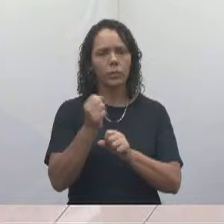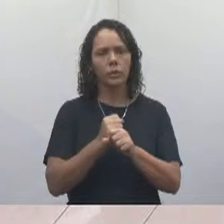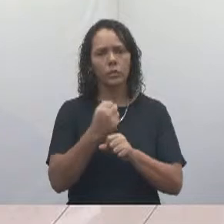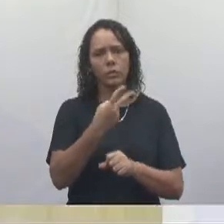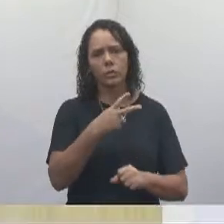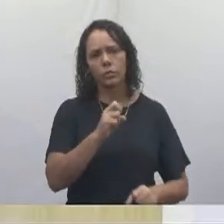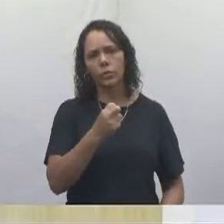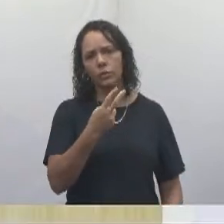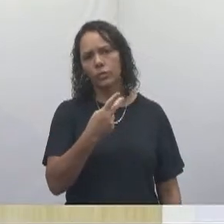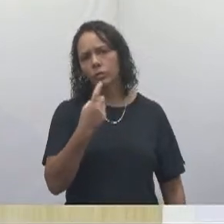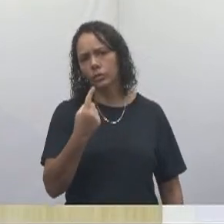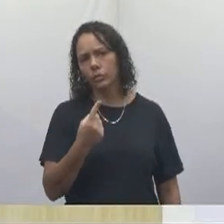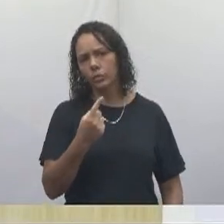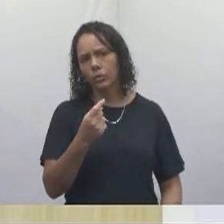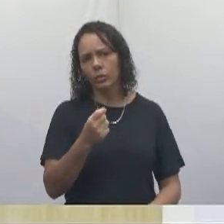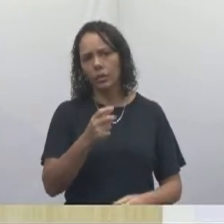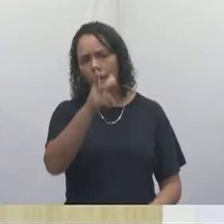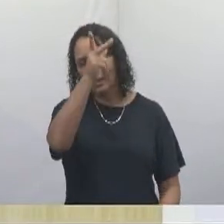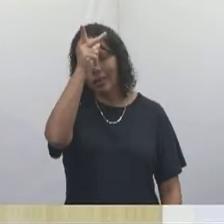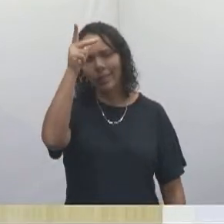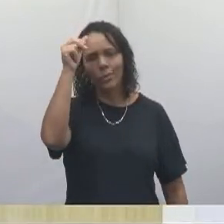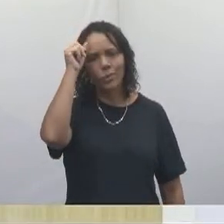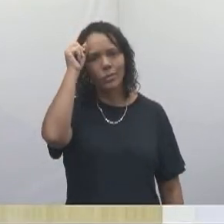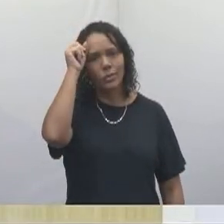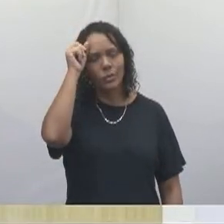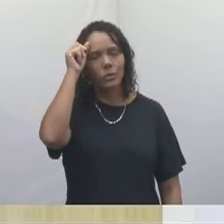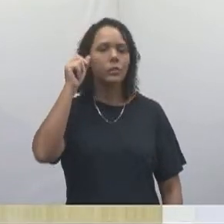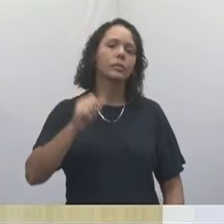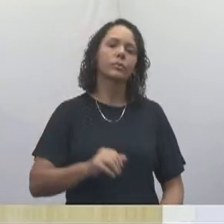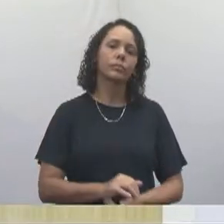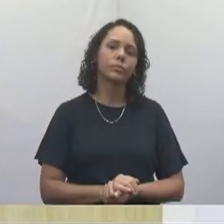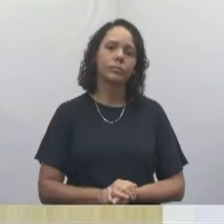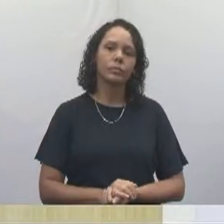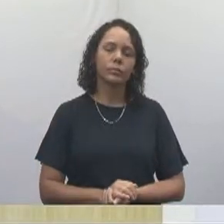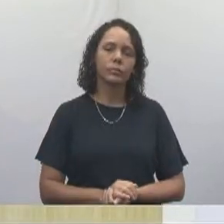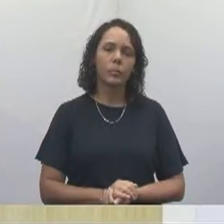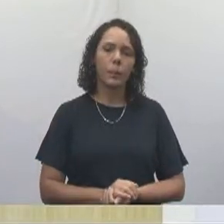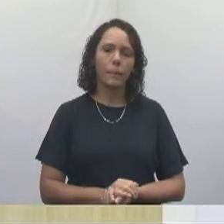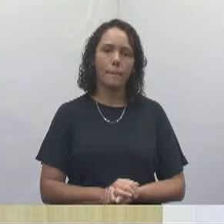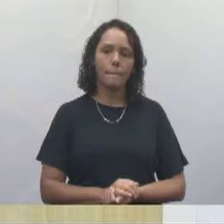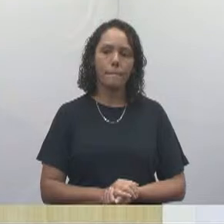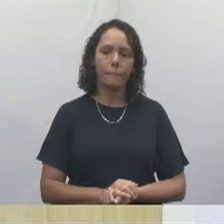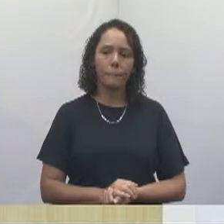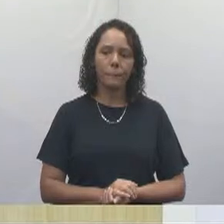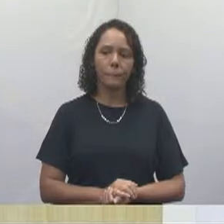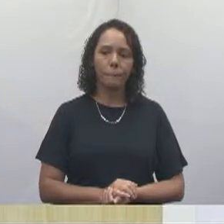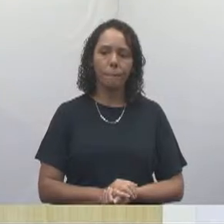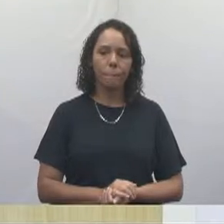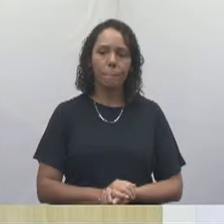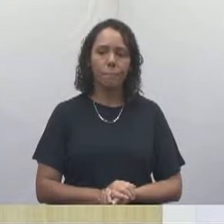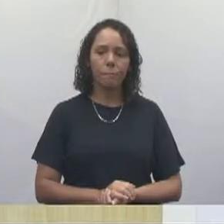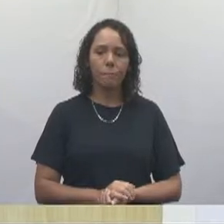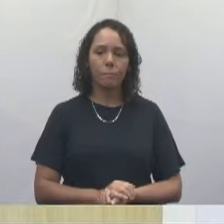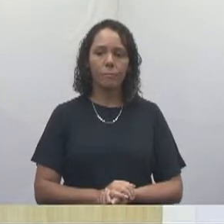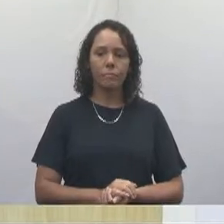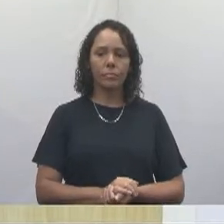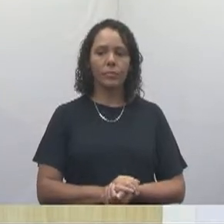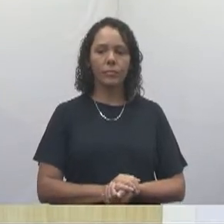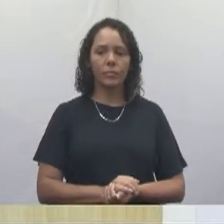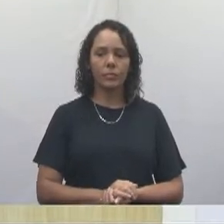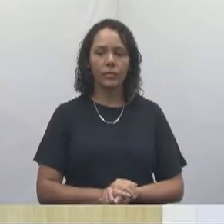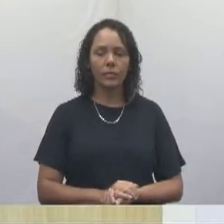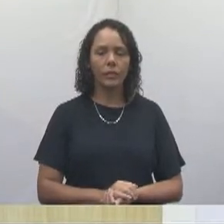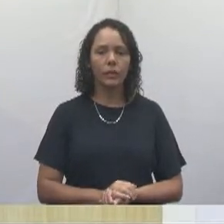Prefeitura Municipal de Jacareí, o que faremos mediante a apreciação do parecer prévio favorável exarado pelo Egrégio